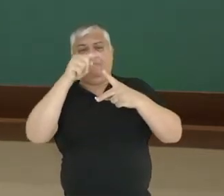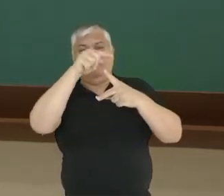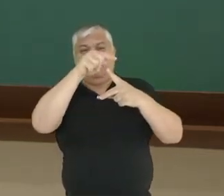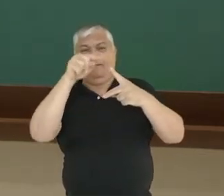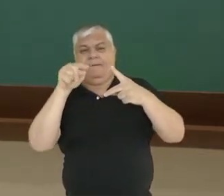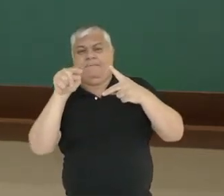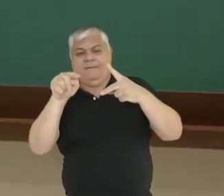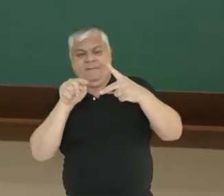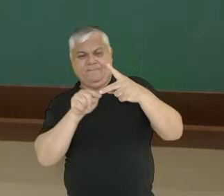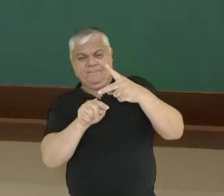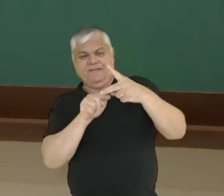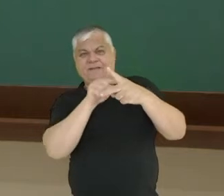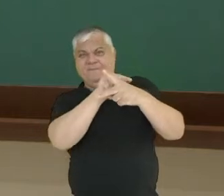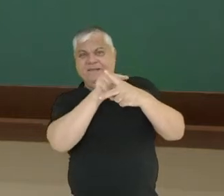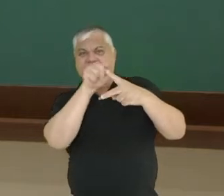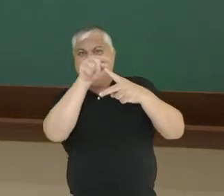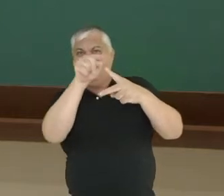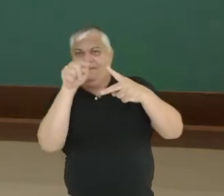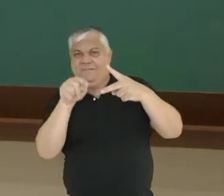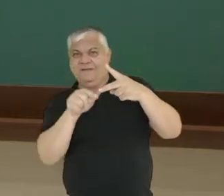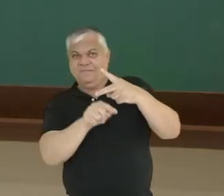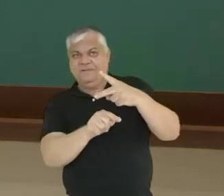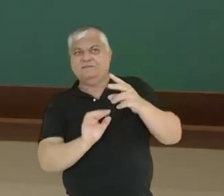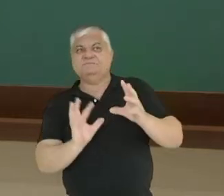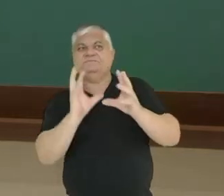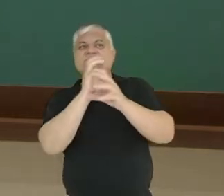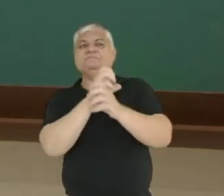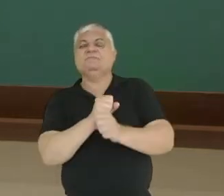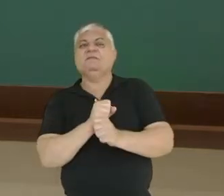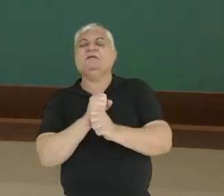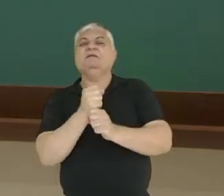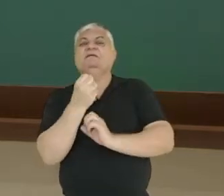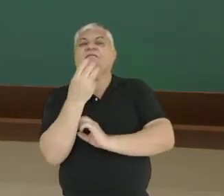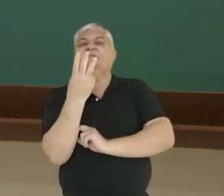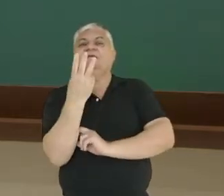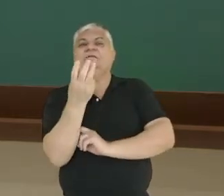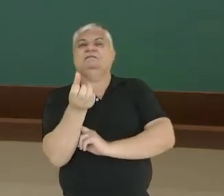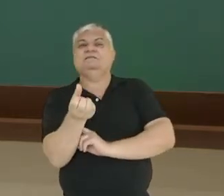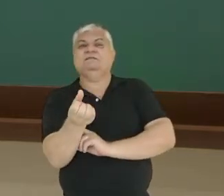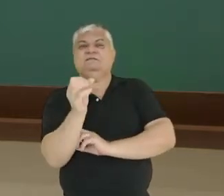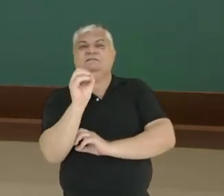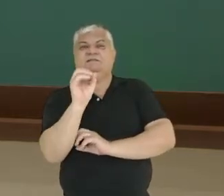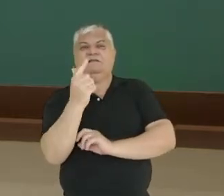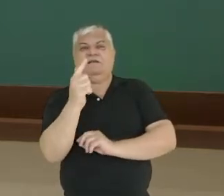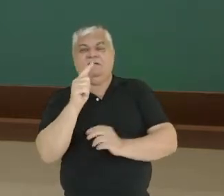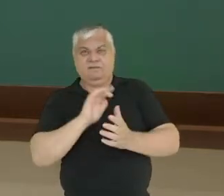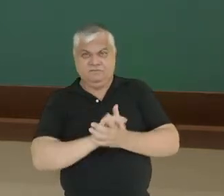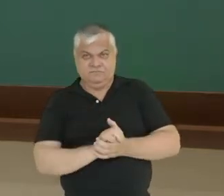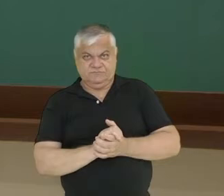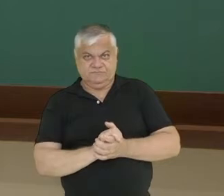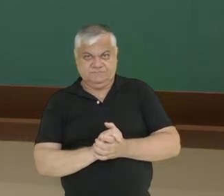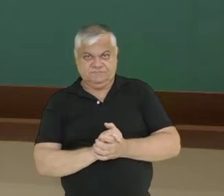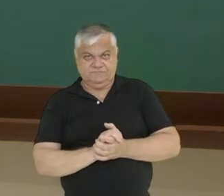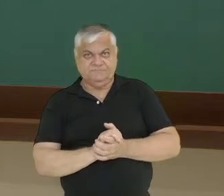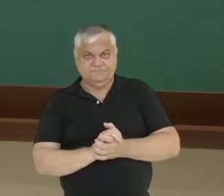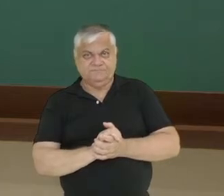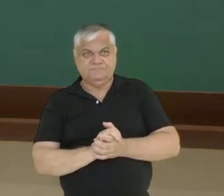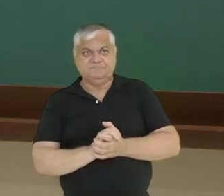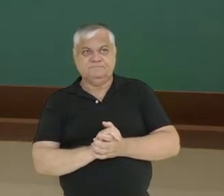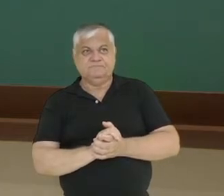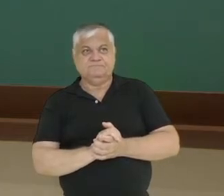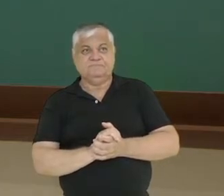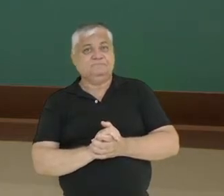desse polígono convexo, ele tem que me dar um resultado de 360 graus.